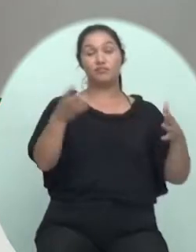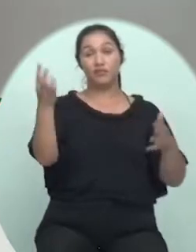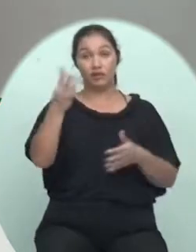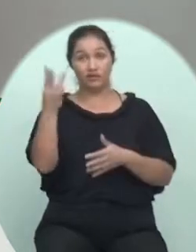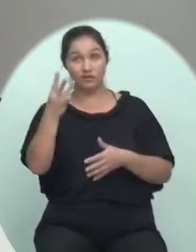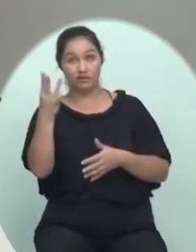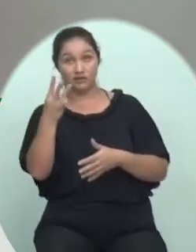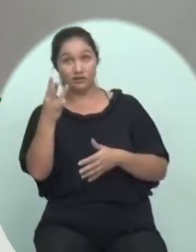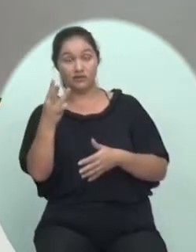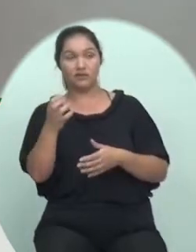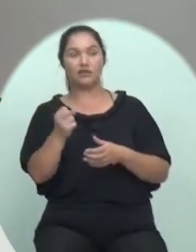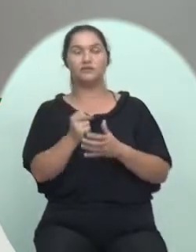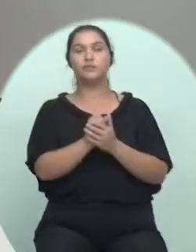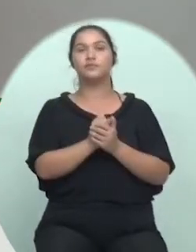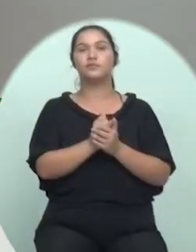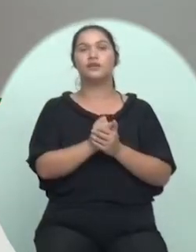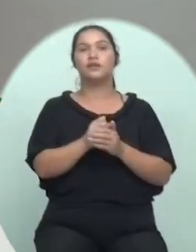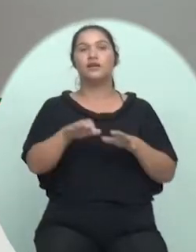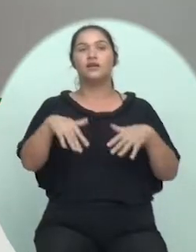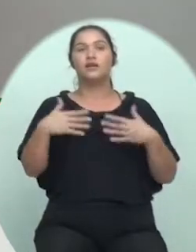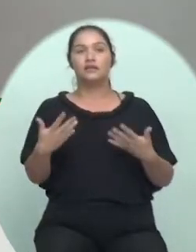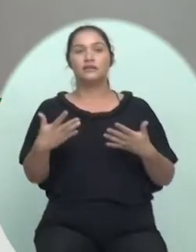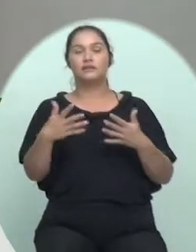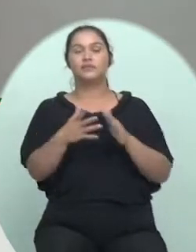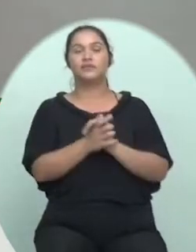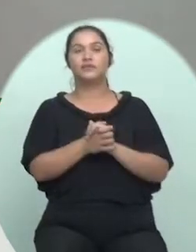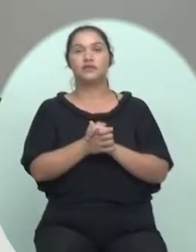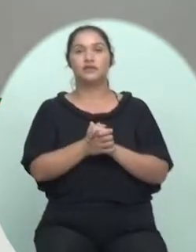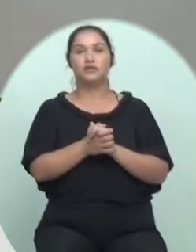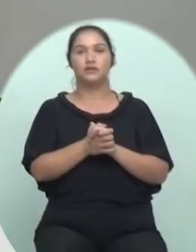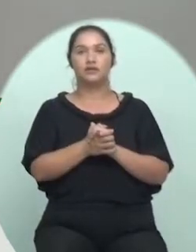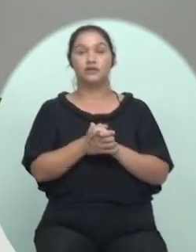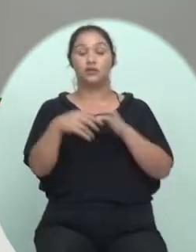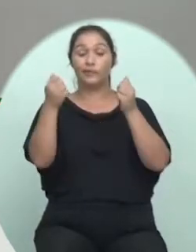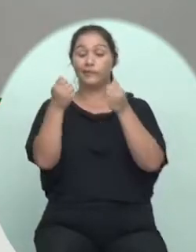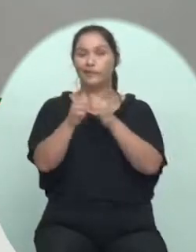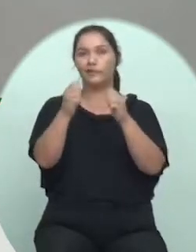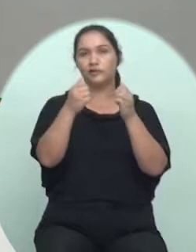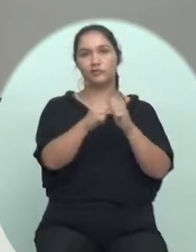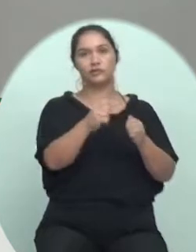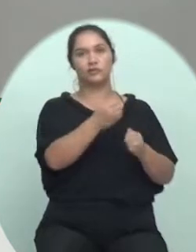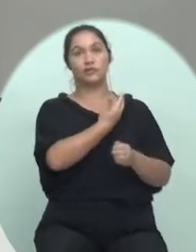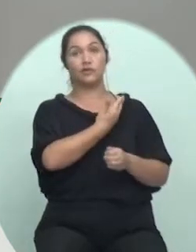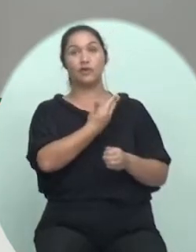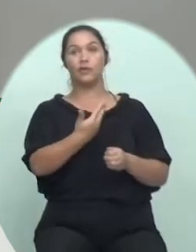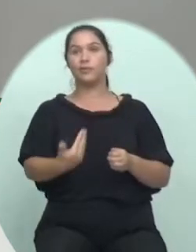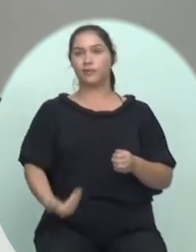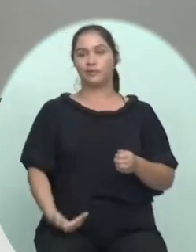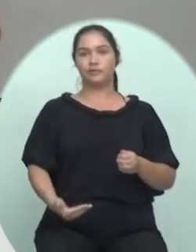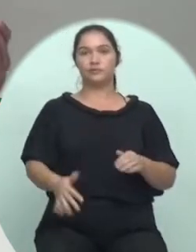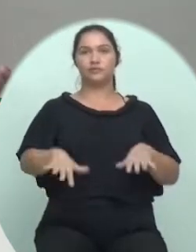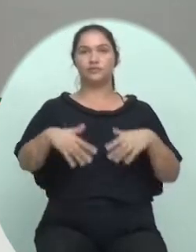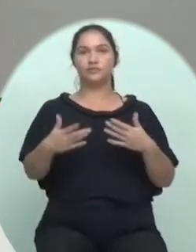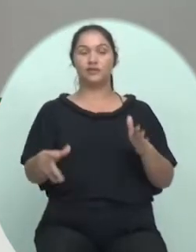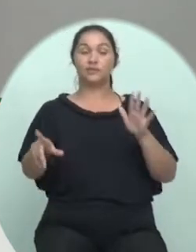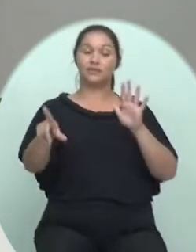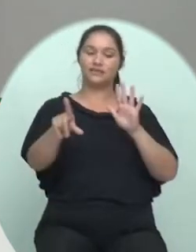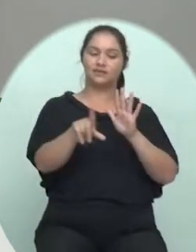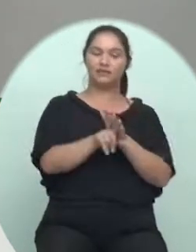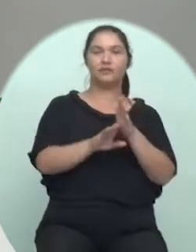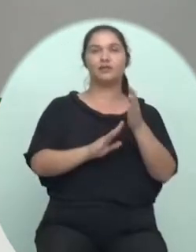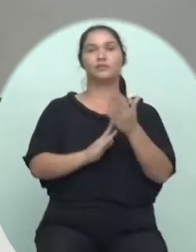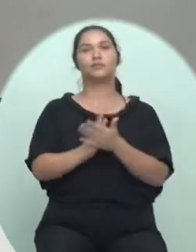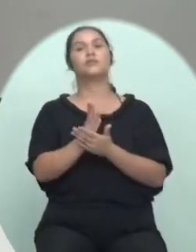na Unesc, outras universidades, escolas. A partir de, claro, se a lei for aprovada,